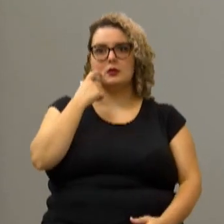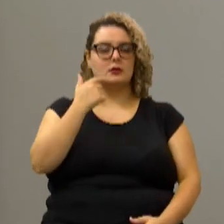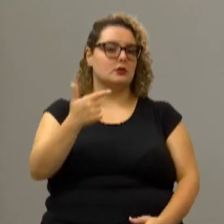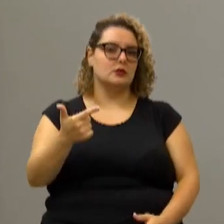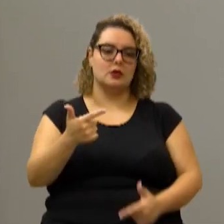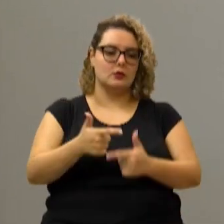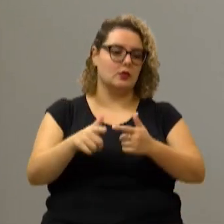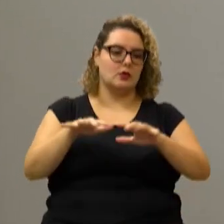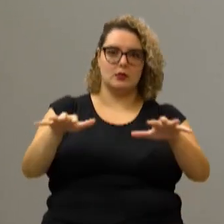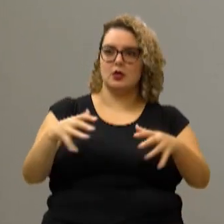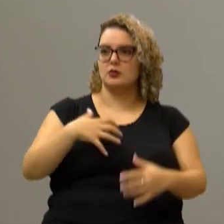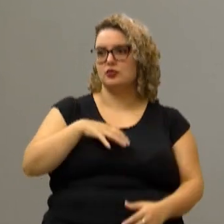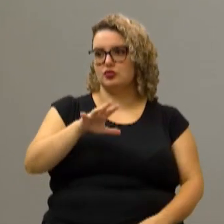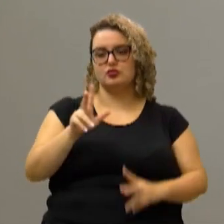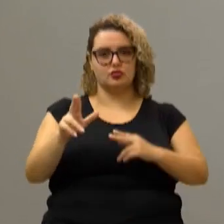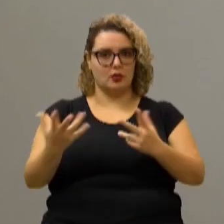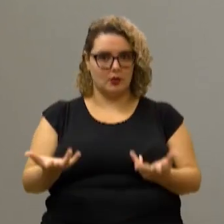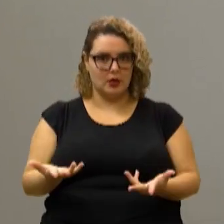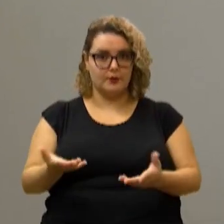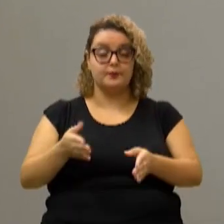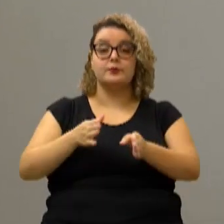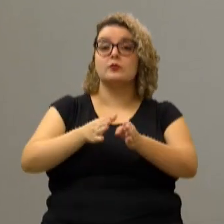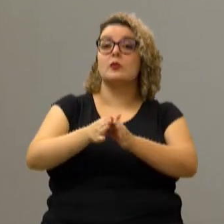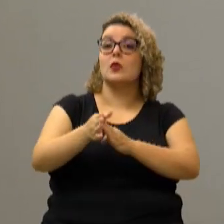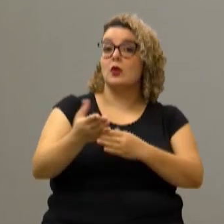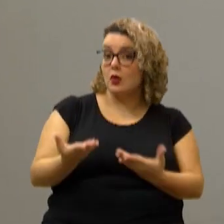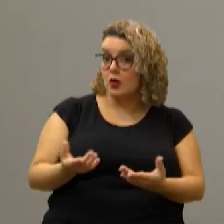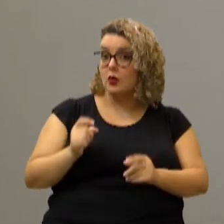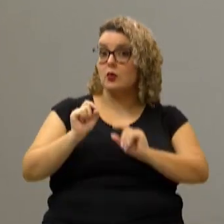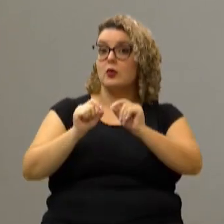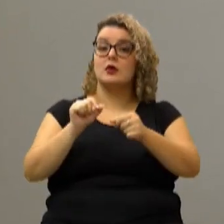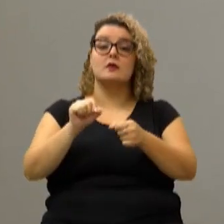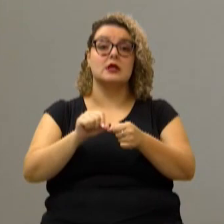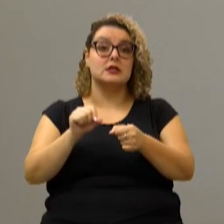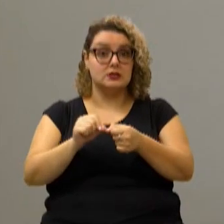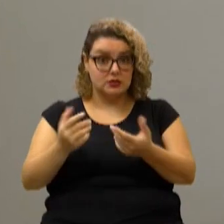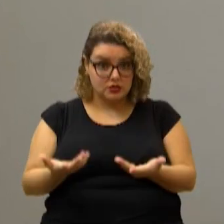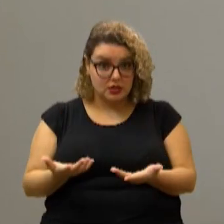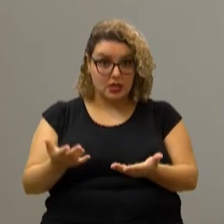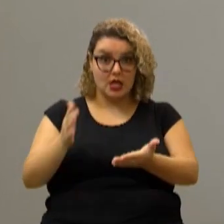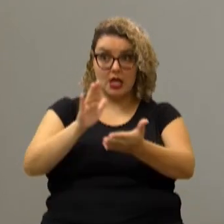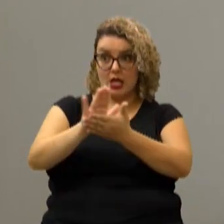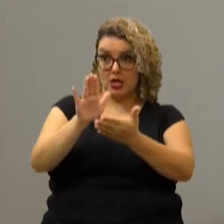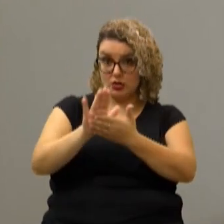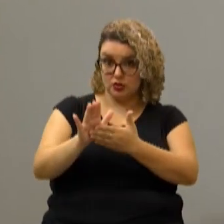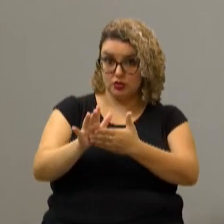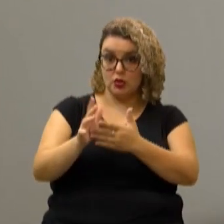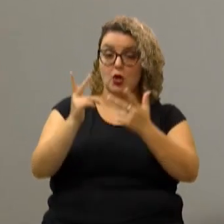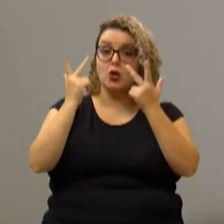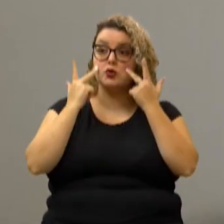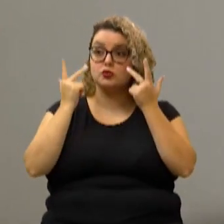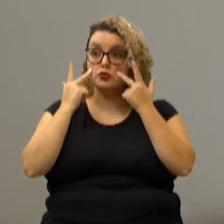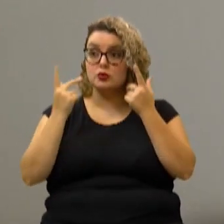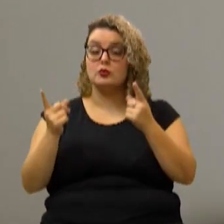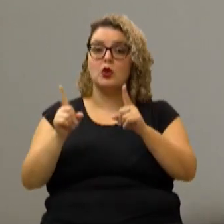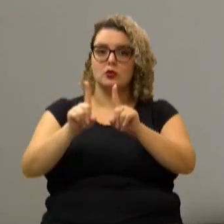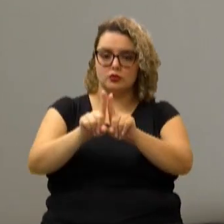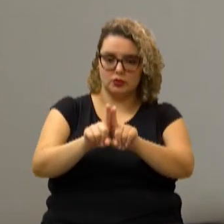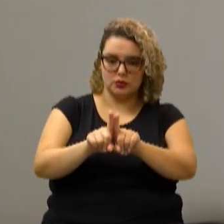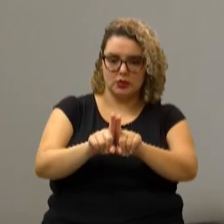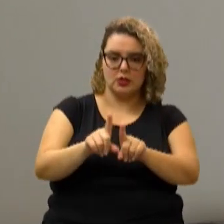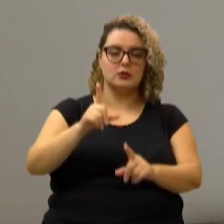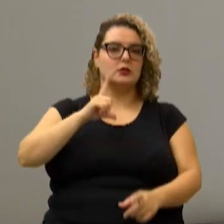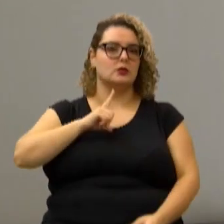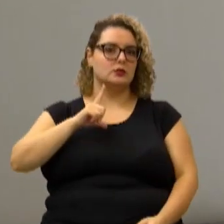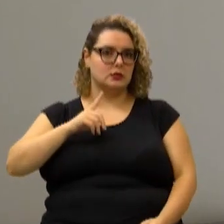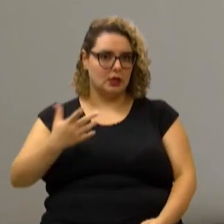dá para dividir as despesas da mesma forma então a recomendação que a gente faz é que as despesas comuns do casal